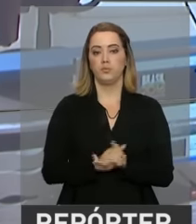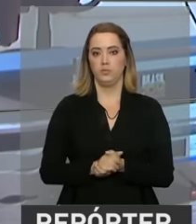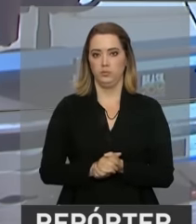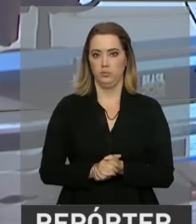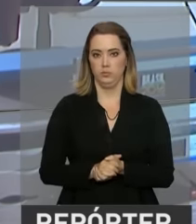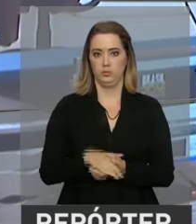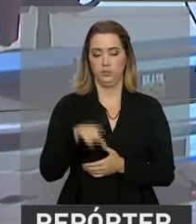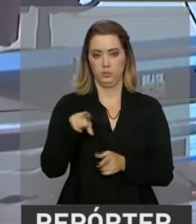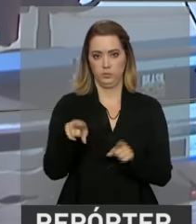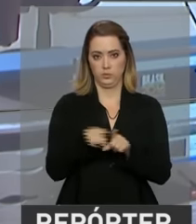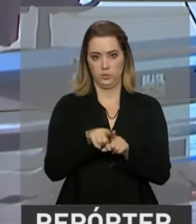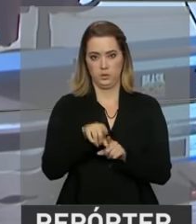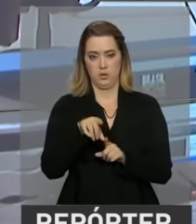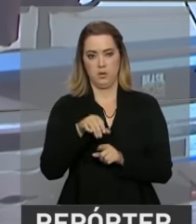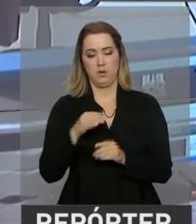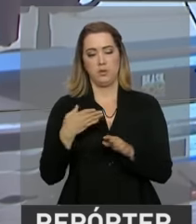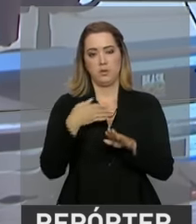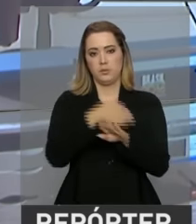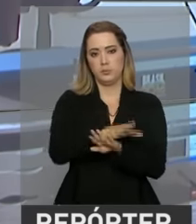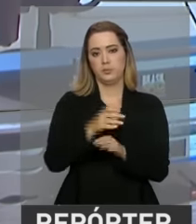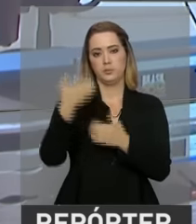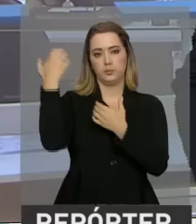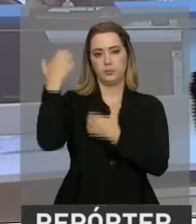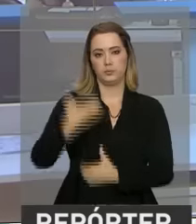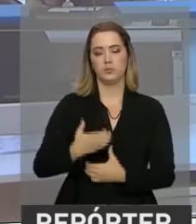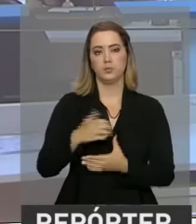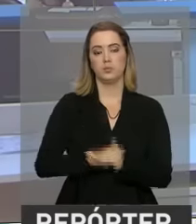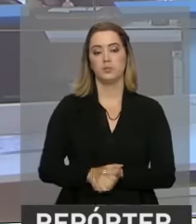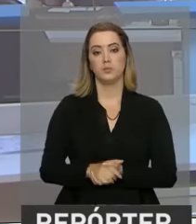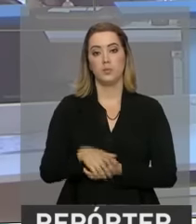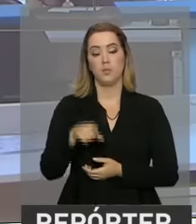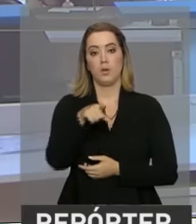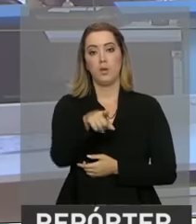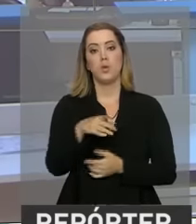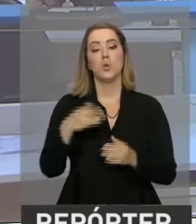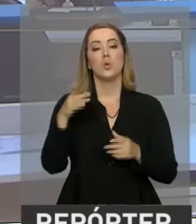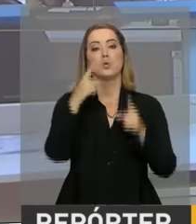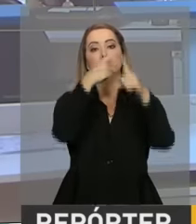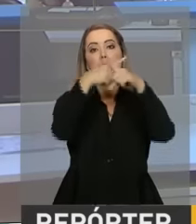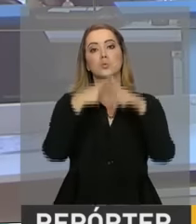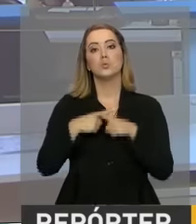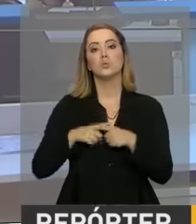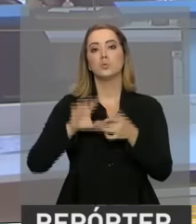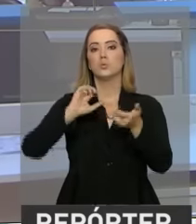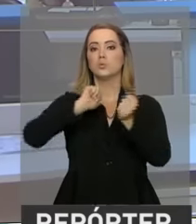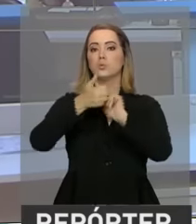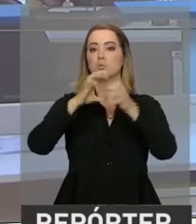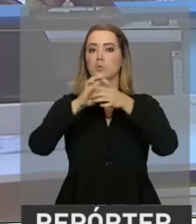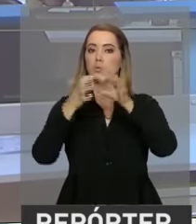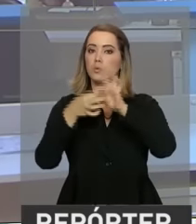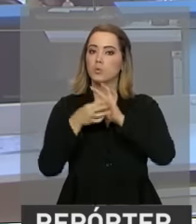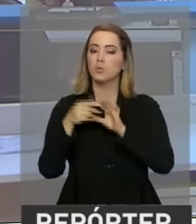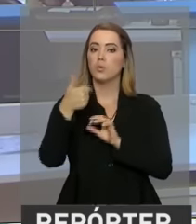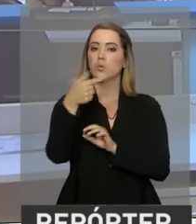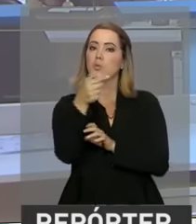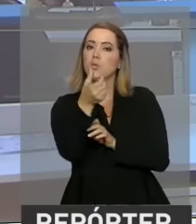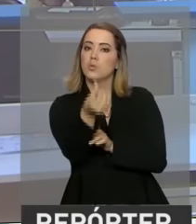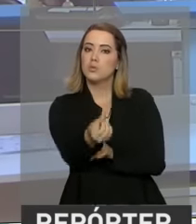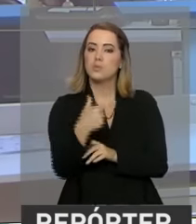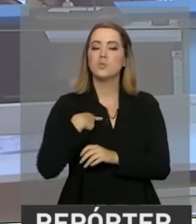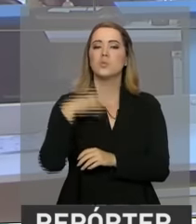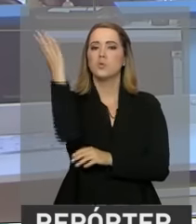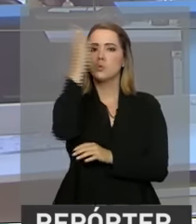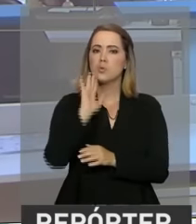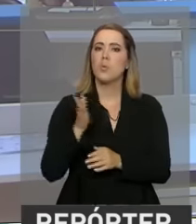www.eb.mil.br no link ingresse no exército nos jogos paralímpicos Rio 2016 o Brasil já subiu ao pódio